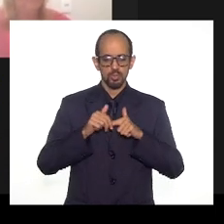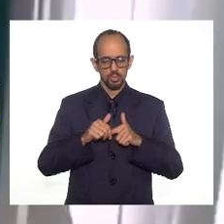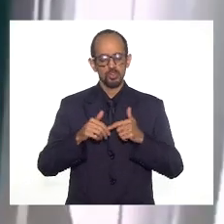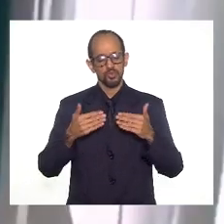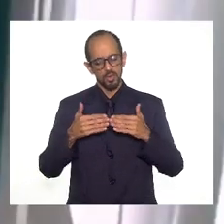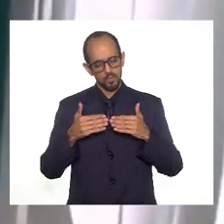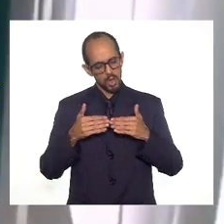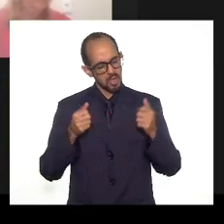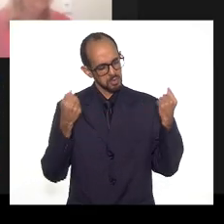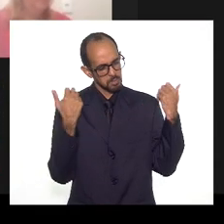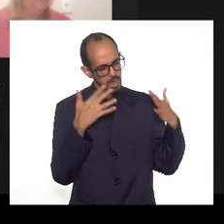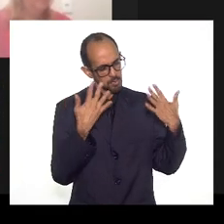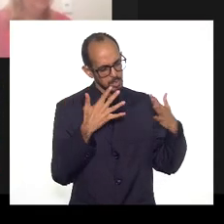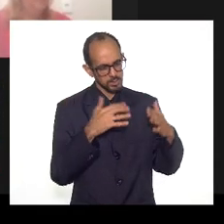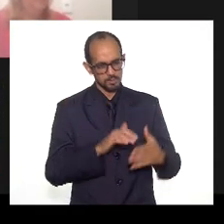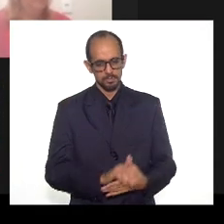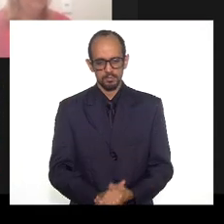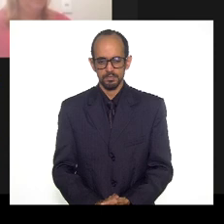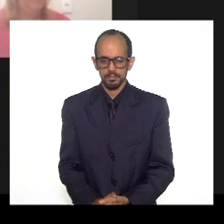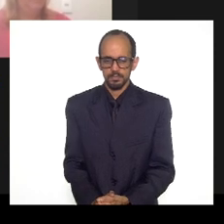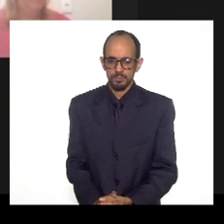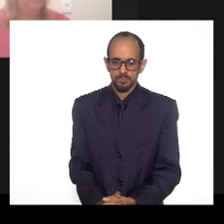louvor.